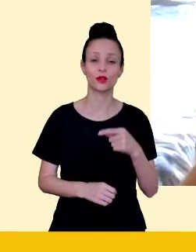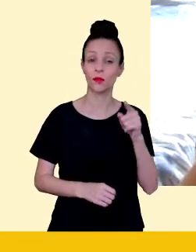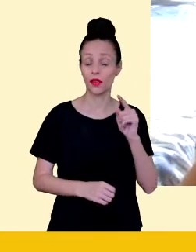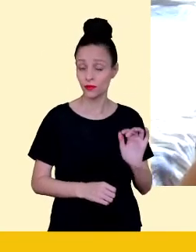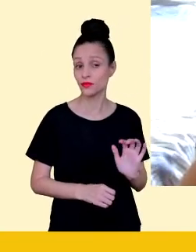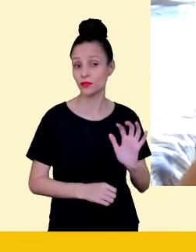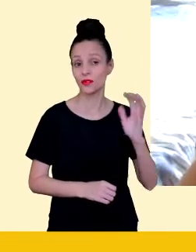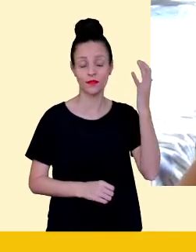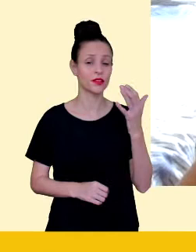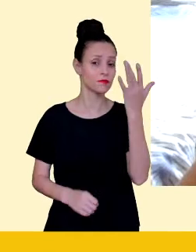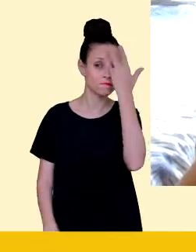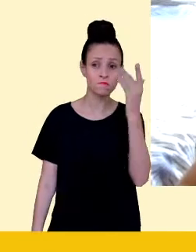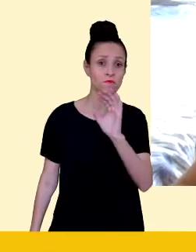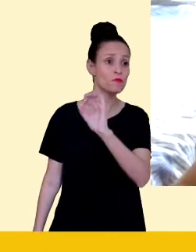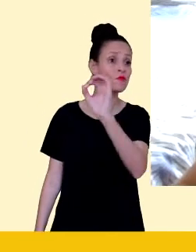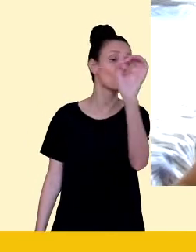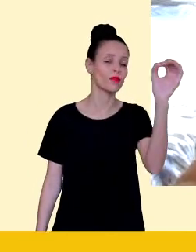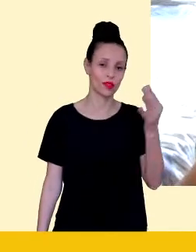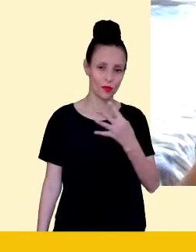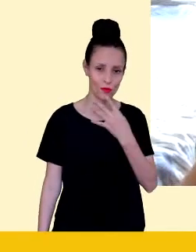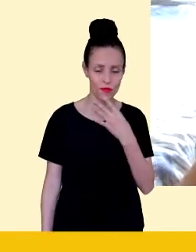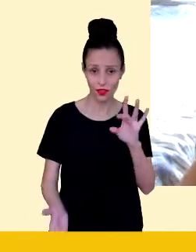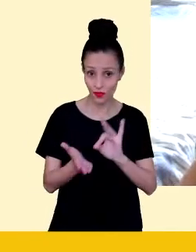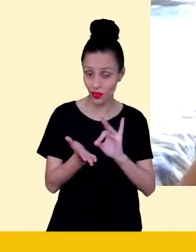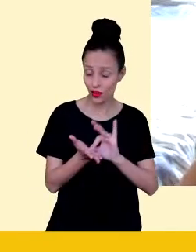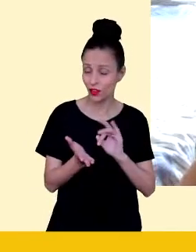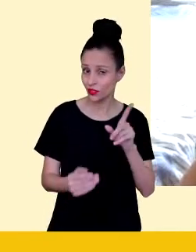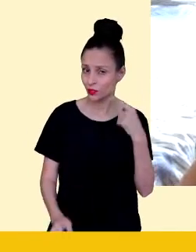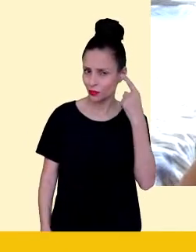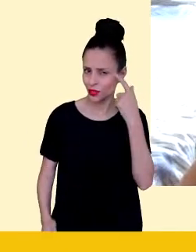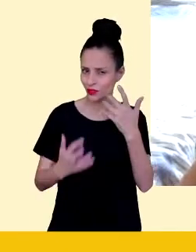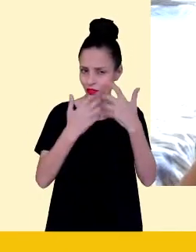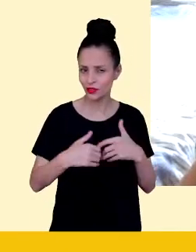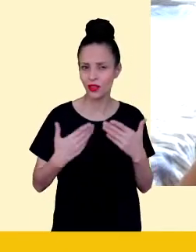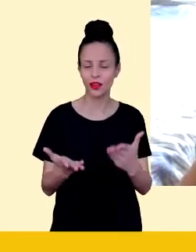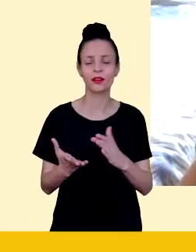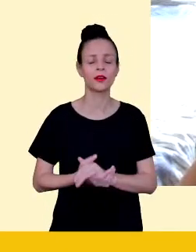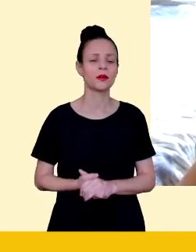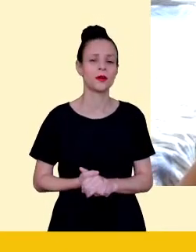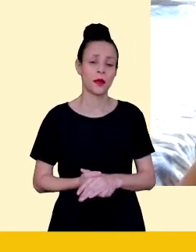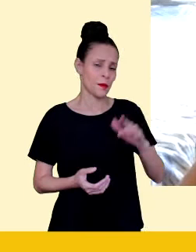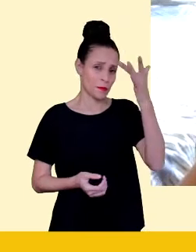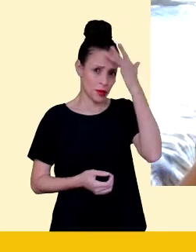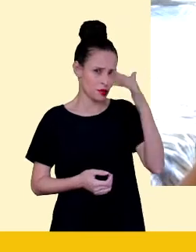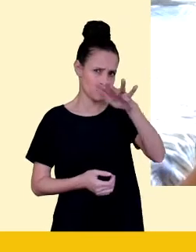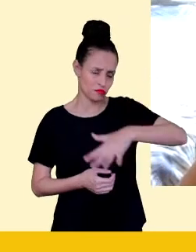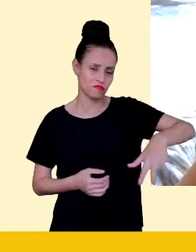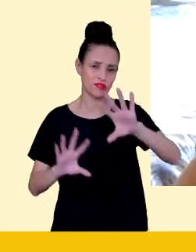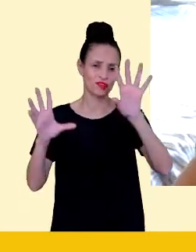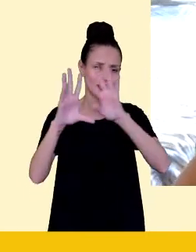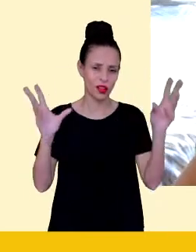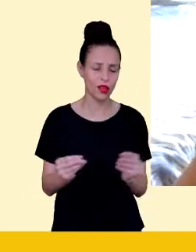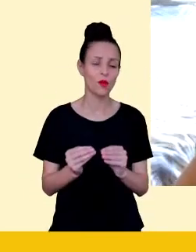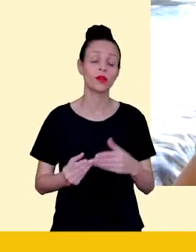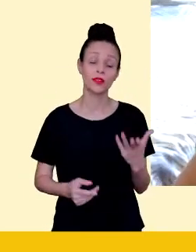falar desse evento da Grim, que ninguém conhece, na verdade, né? Se a gente for pensar em pessoas de uma forma